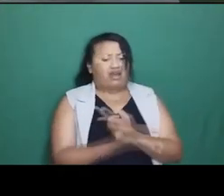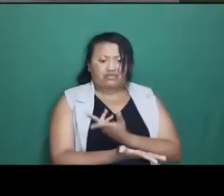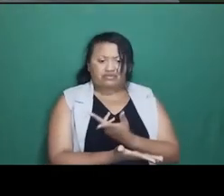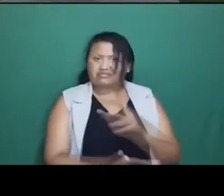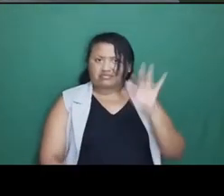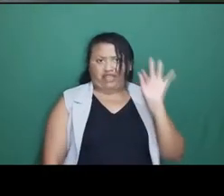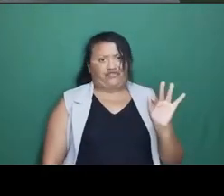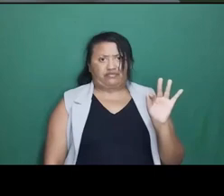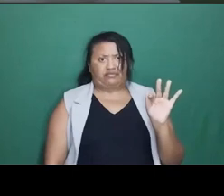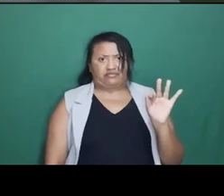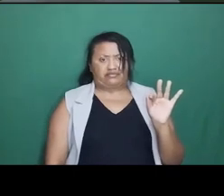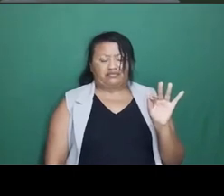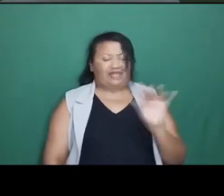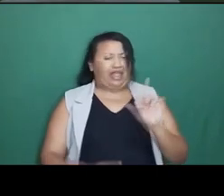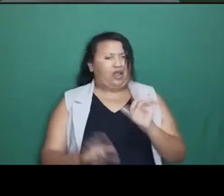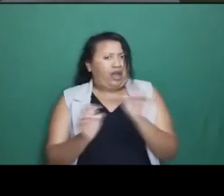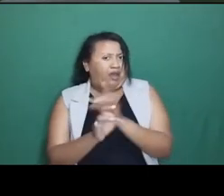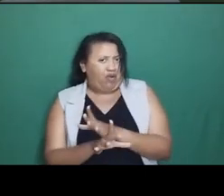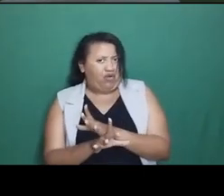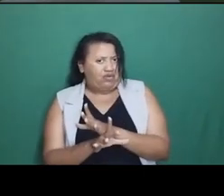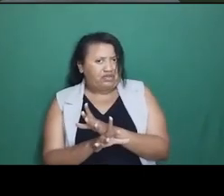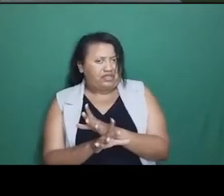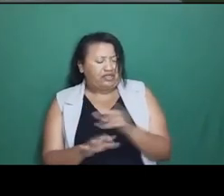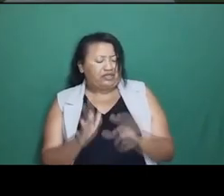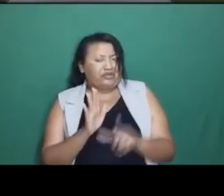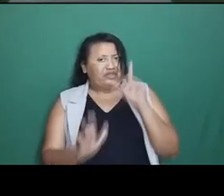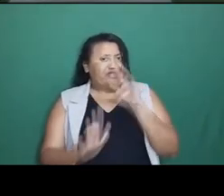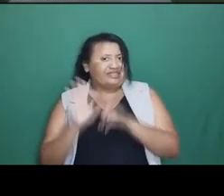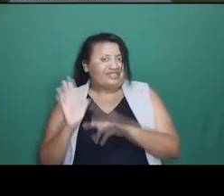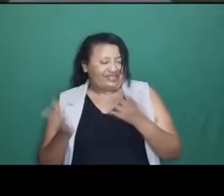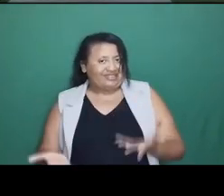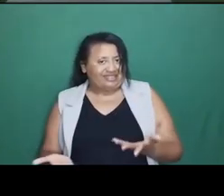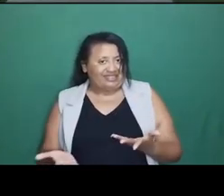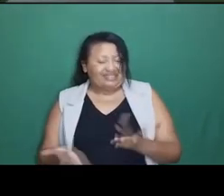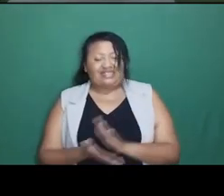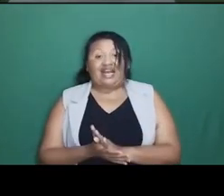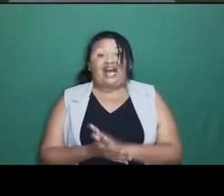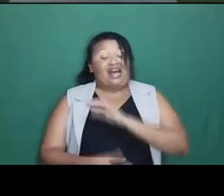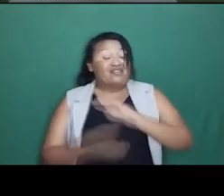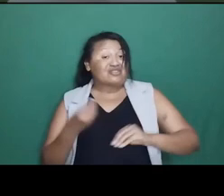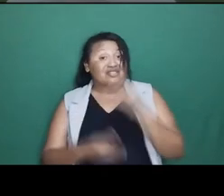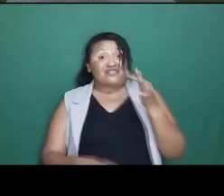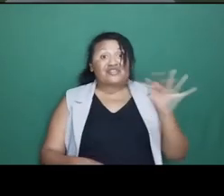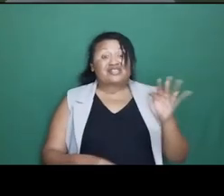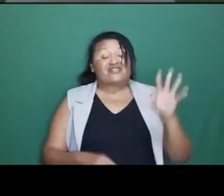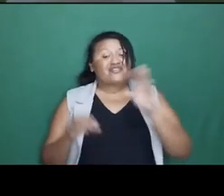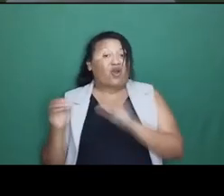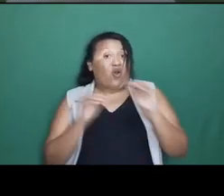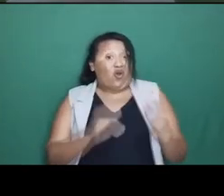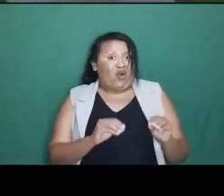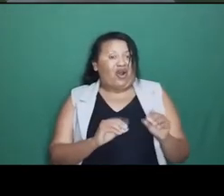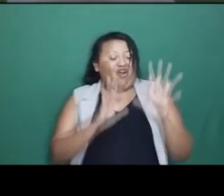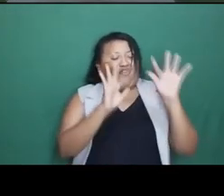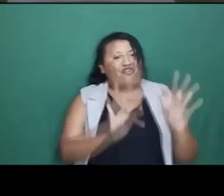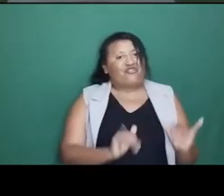é não colocou colocou um fim nesse antigo regime a Revolução Francesa vai colocar um fino